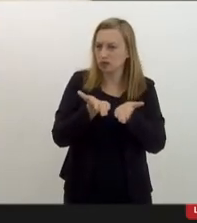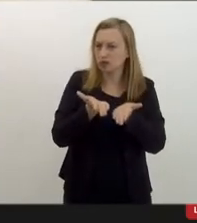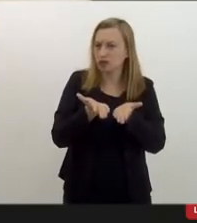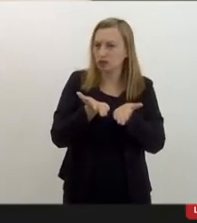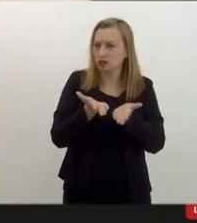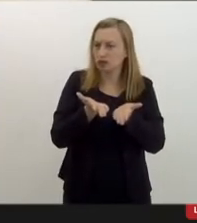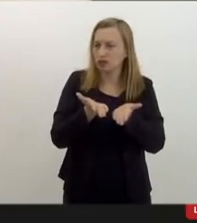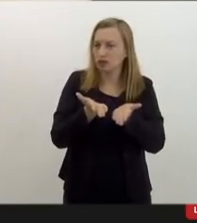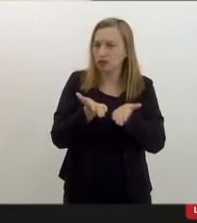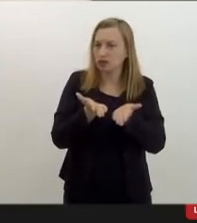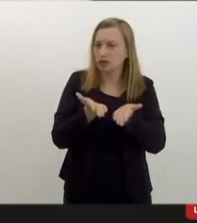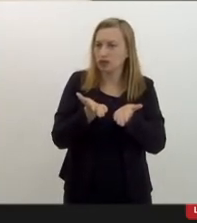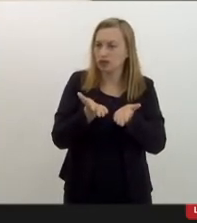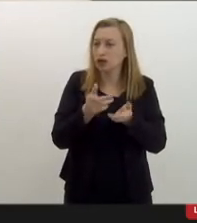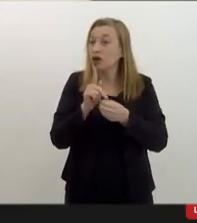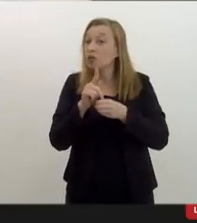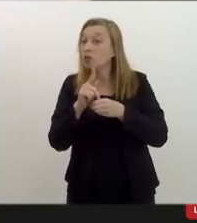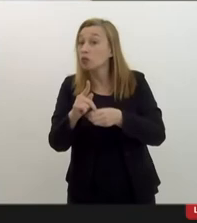eu